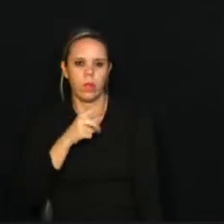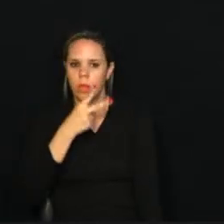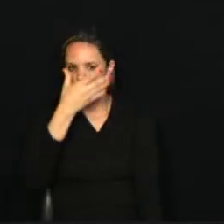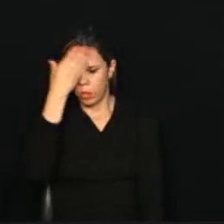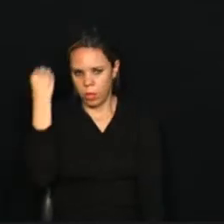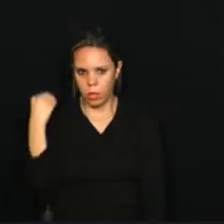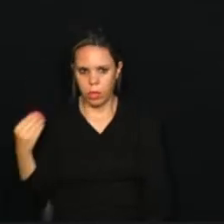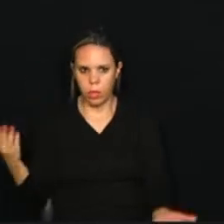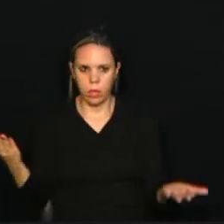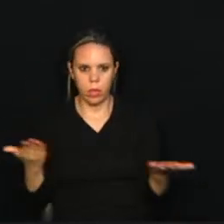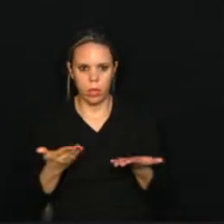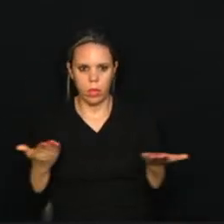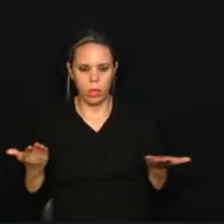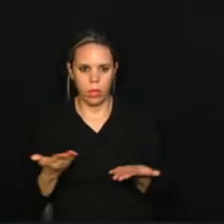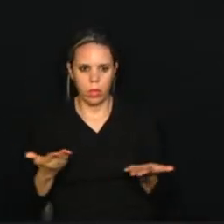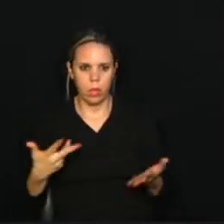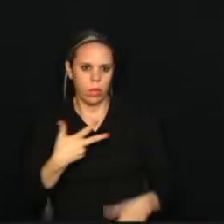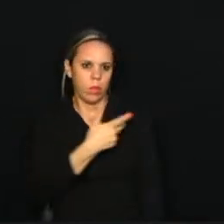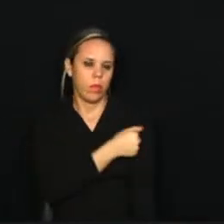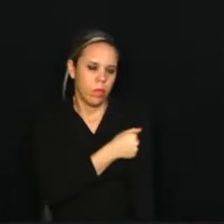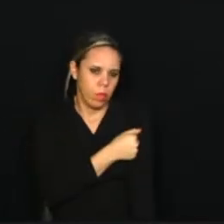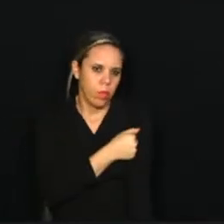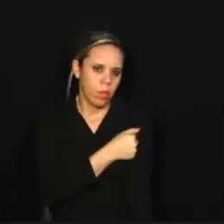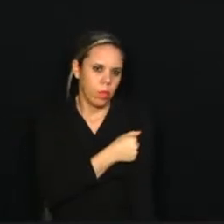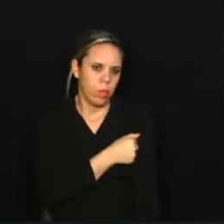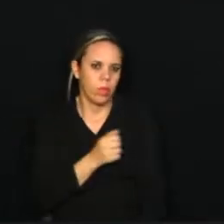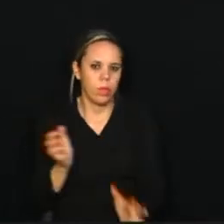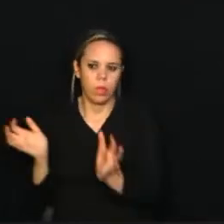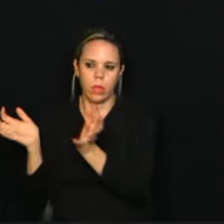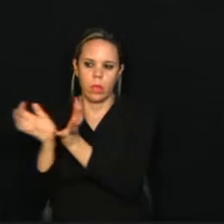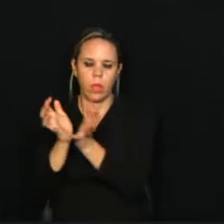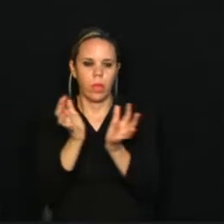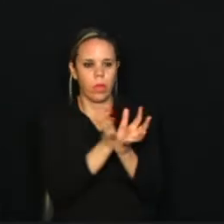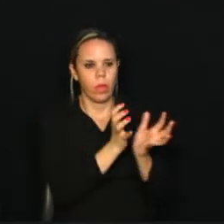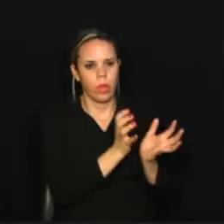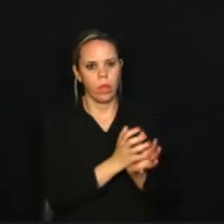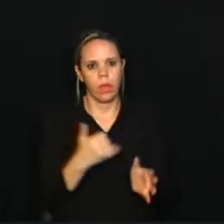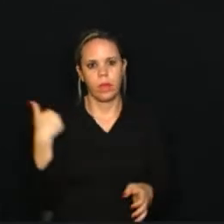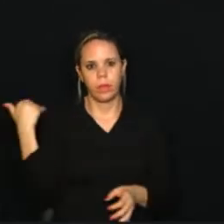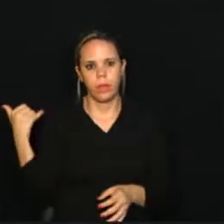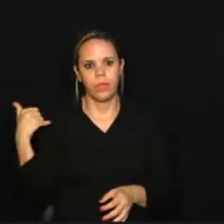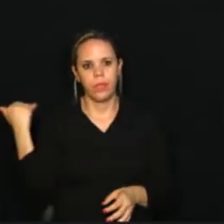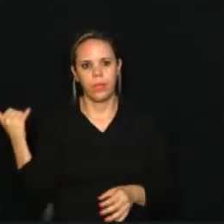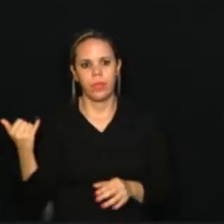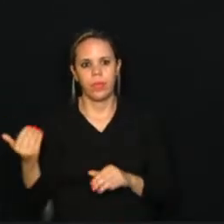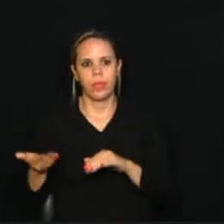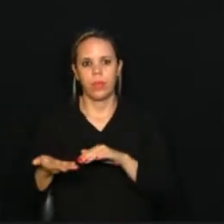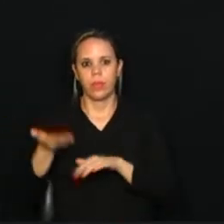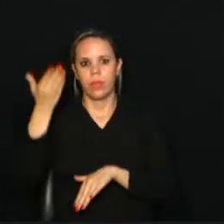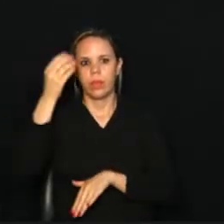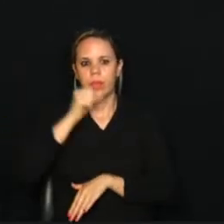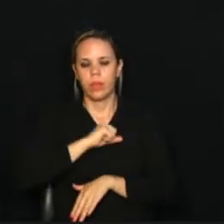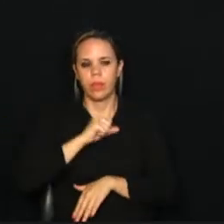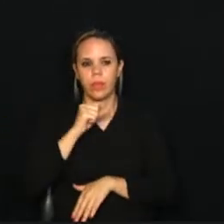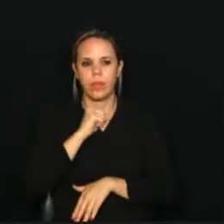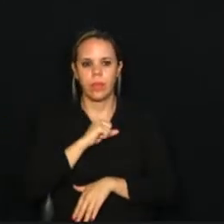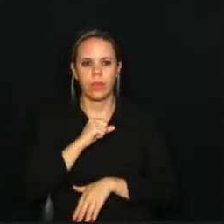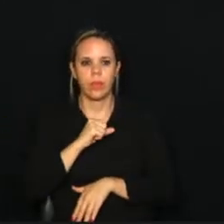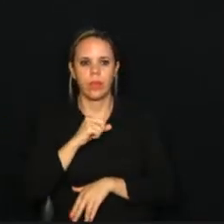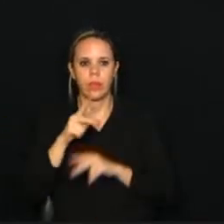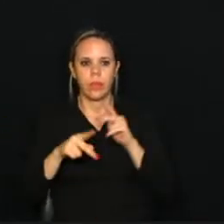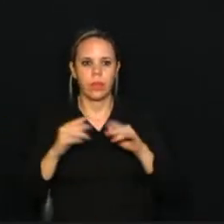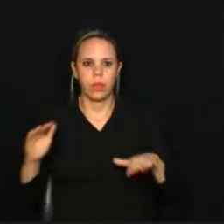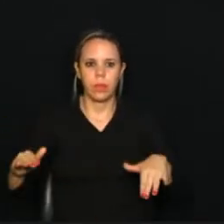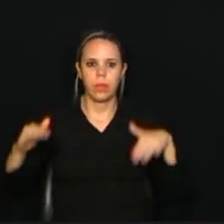que agora, com a vacinação dos grupos, das faixas etárias mais elevadas, dos